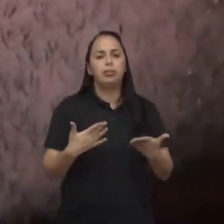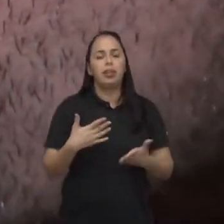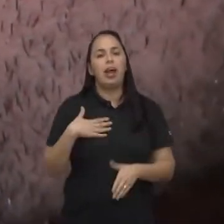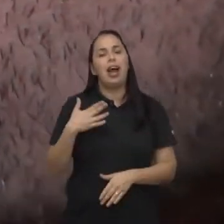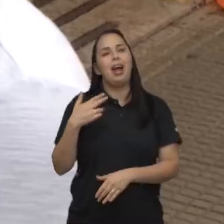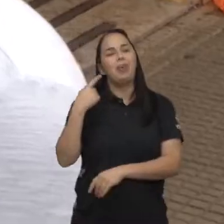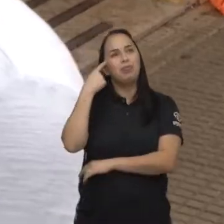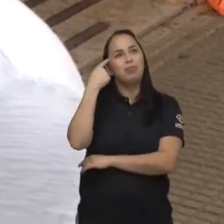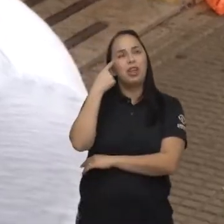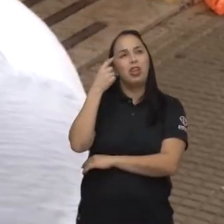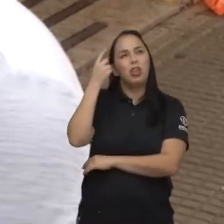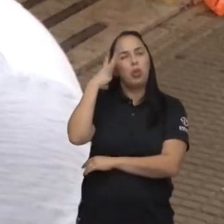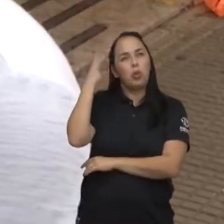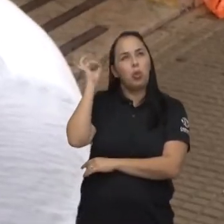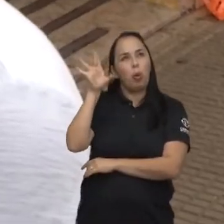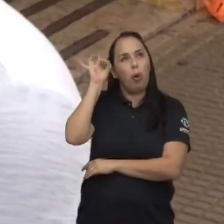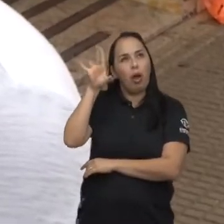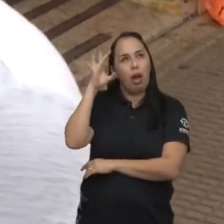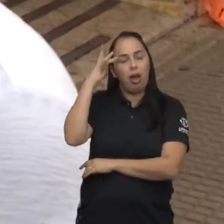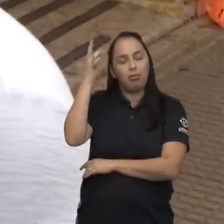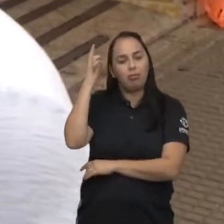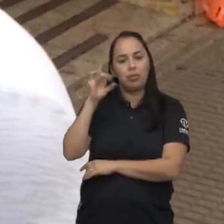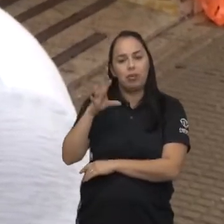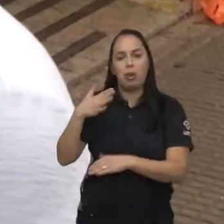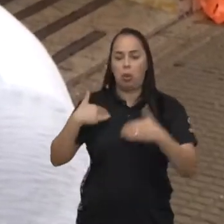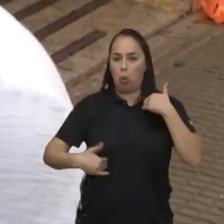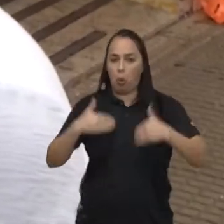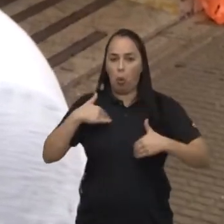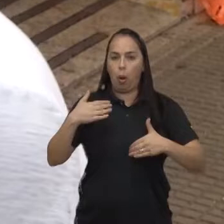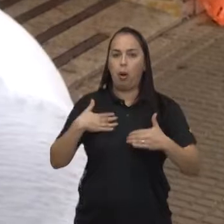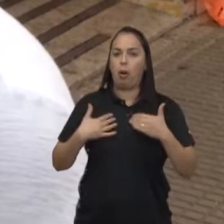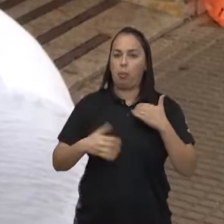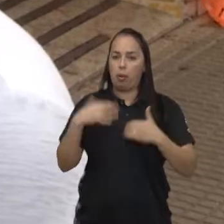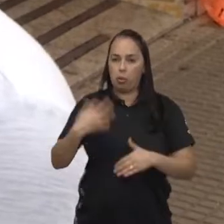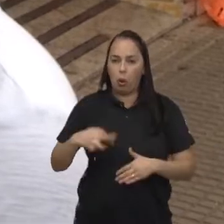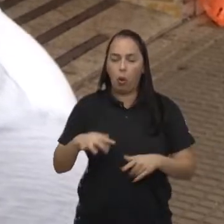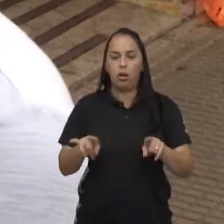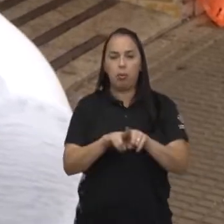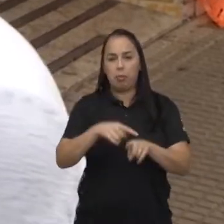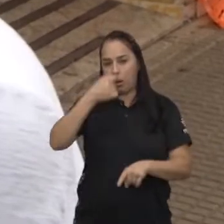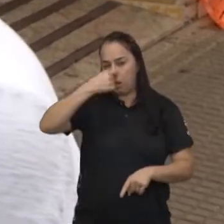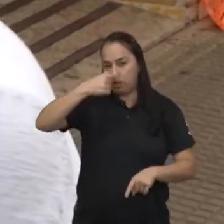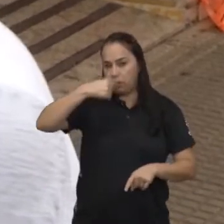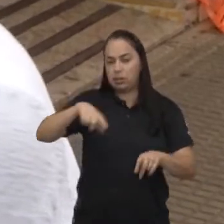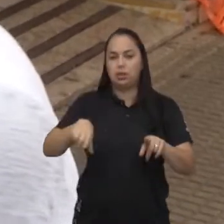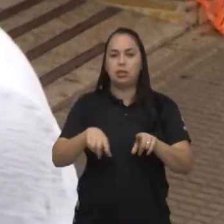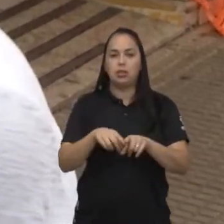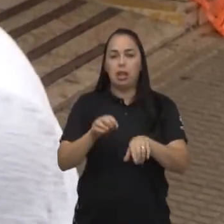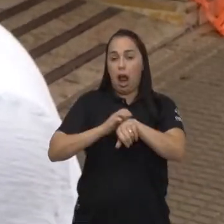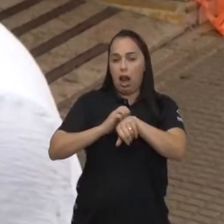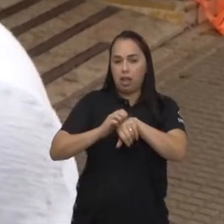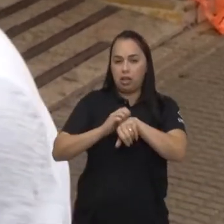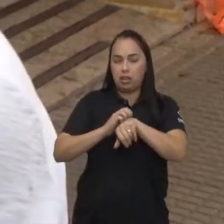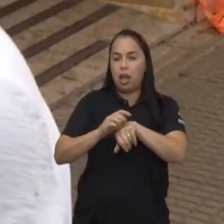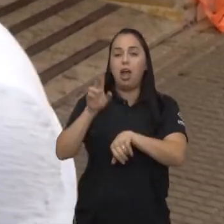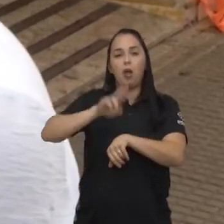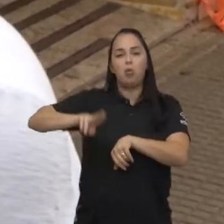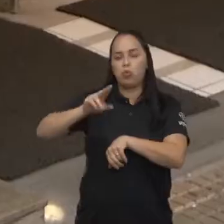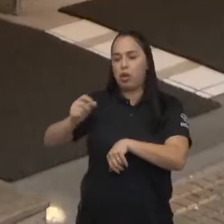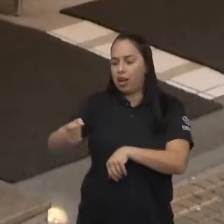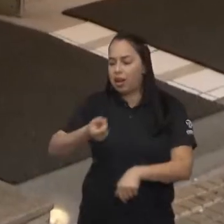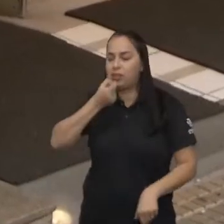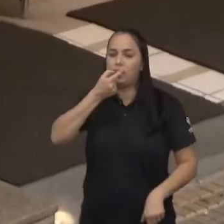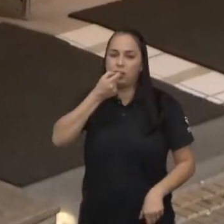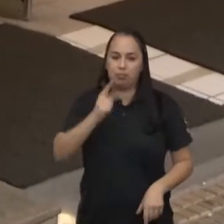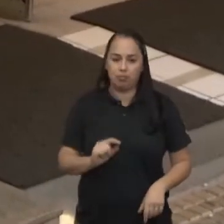algum momento da vida a gente usa mais para dor de cabeça normalmente dor de cabeça dor no corpo resfriado sinusite